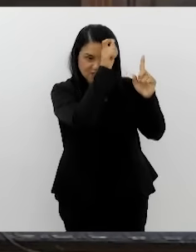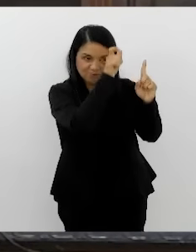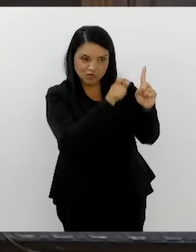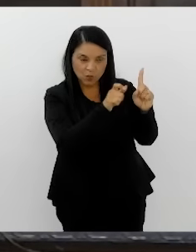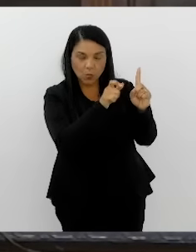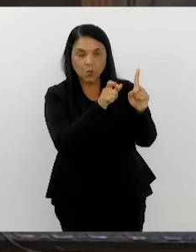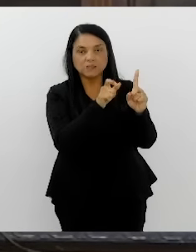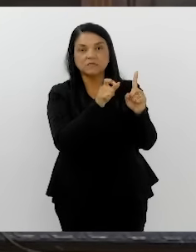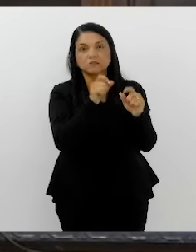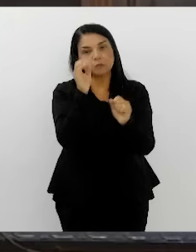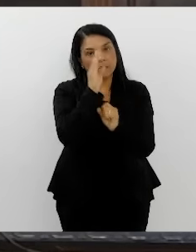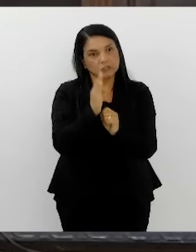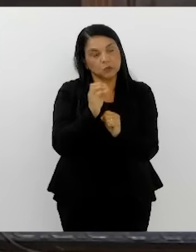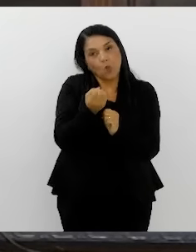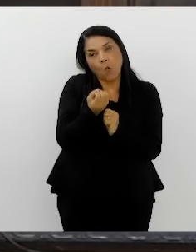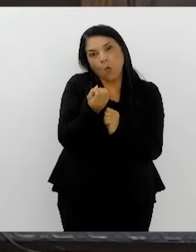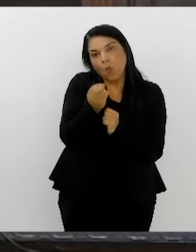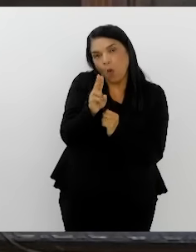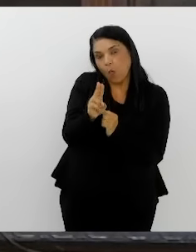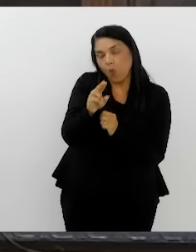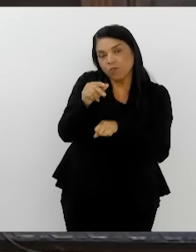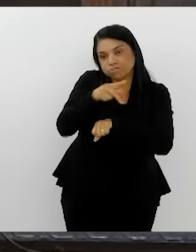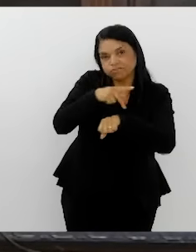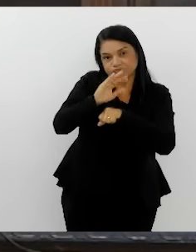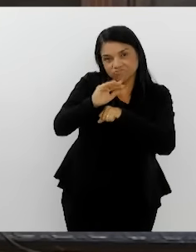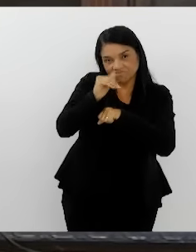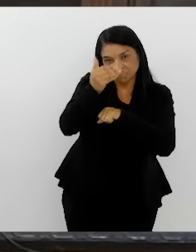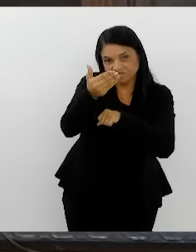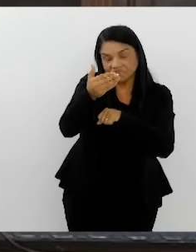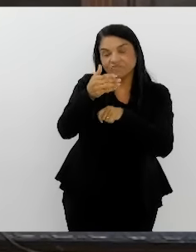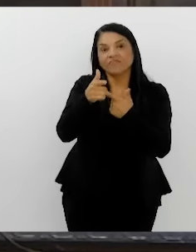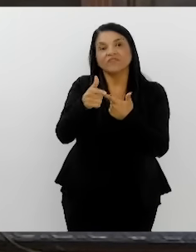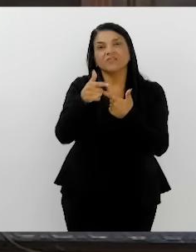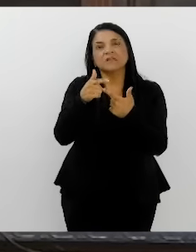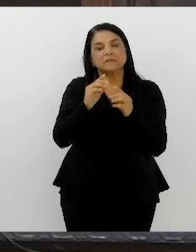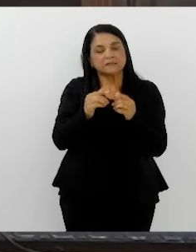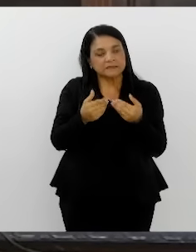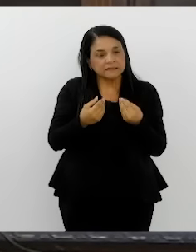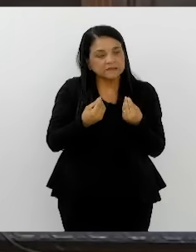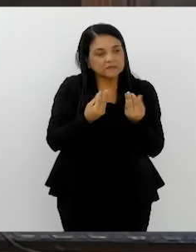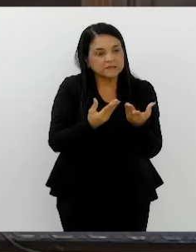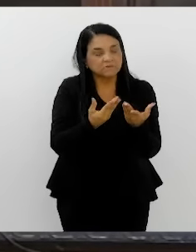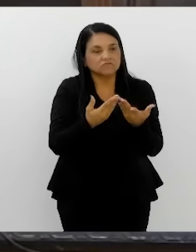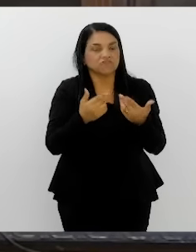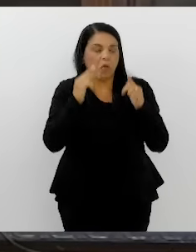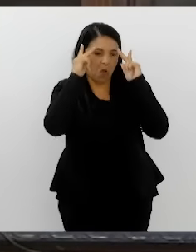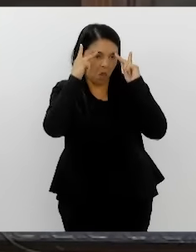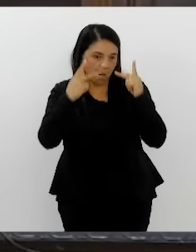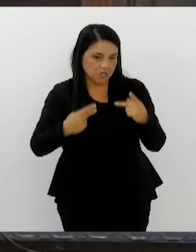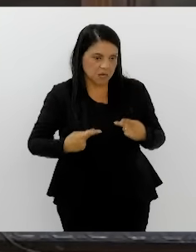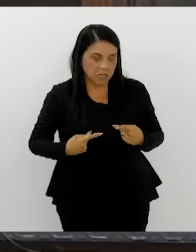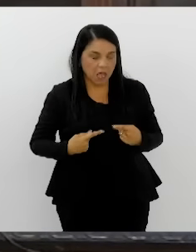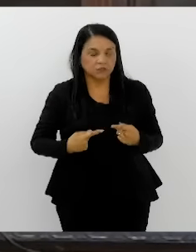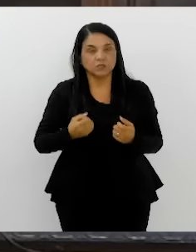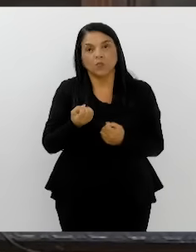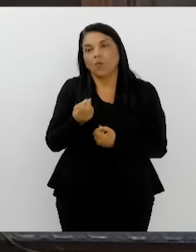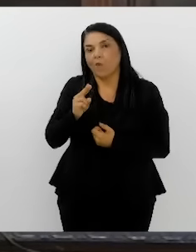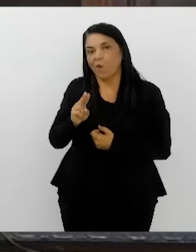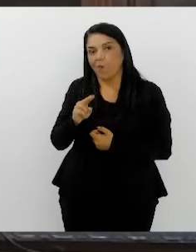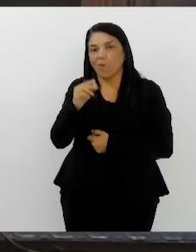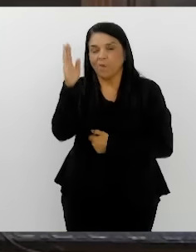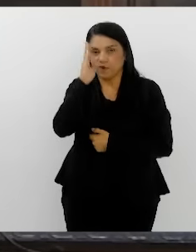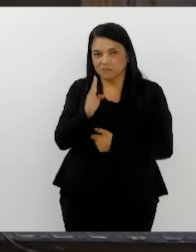estrangeiras que de alguma forma prestaram serviços à humanidade, ao Brasil e ao Rio de Janeiro. Então é exatamente o que o